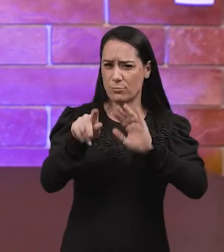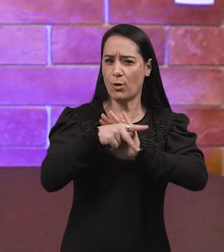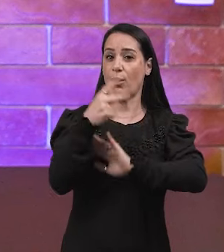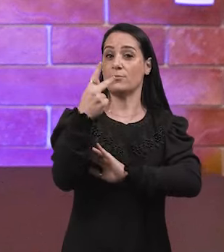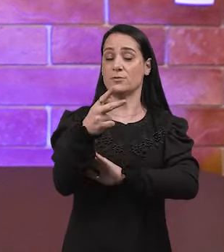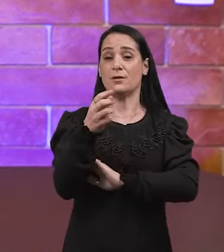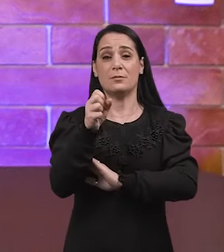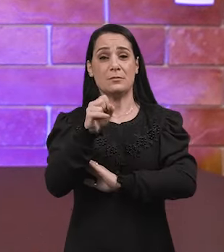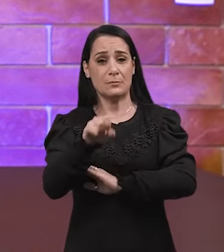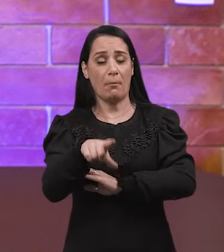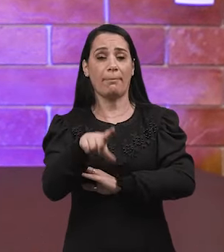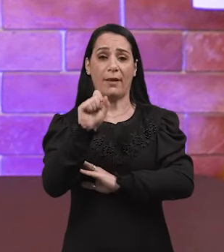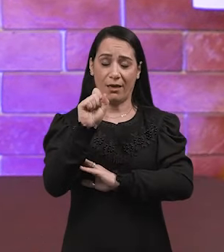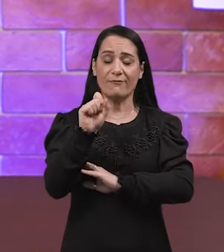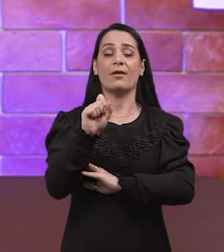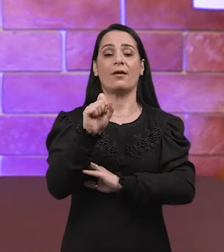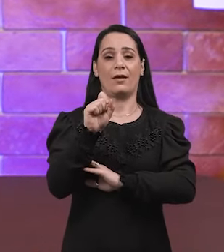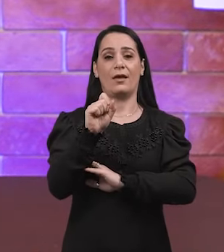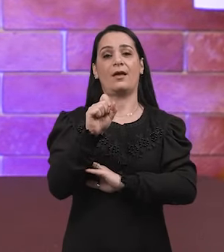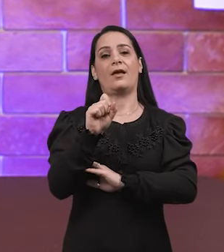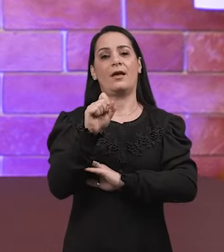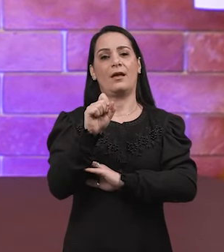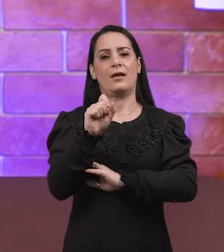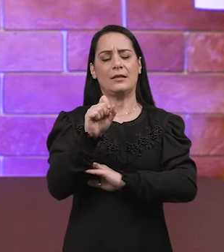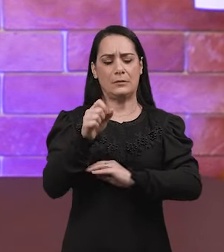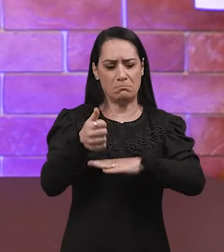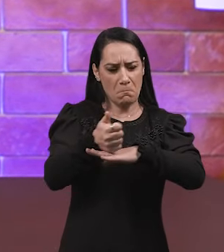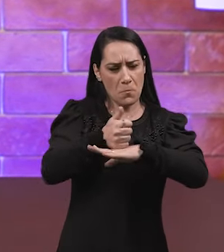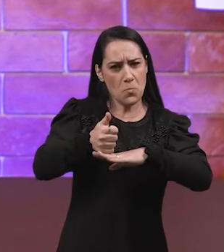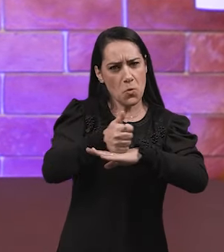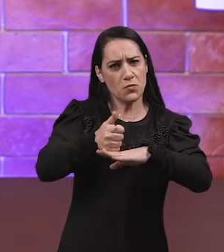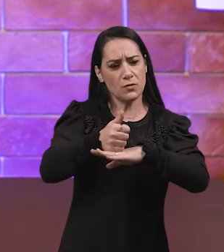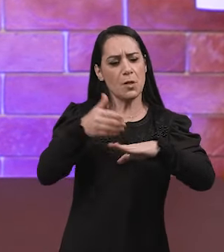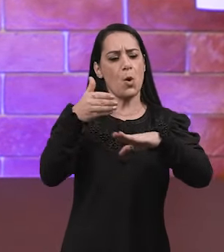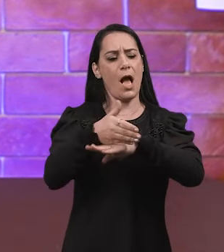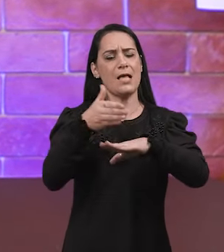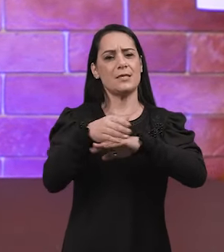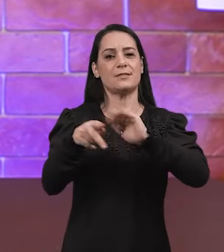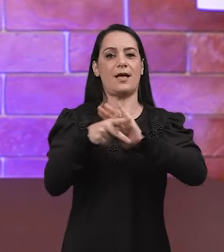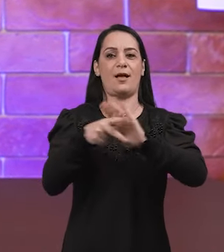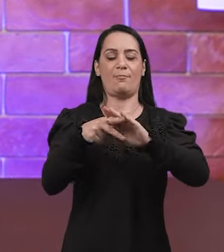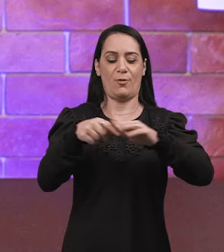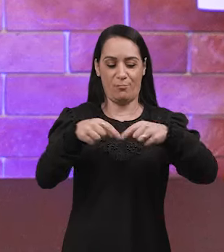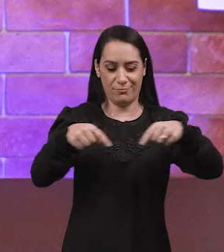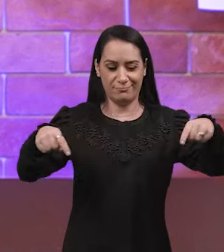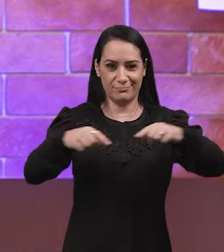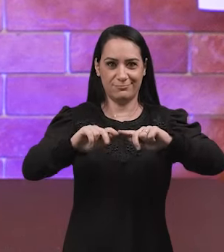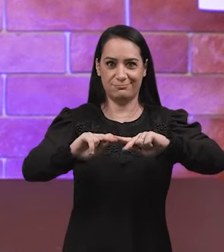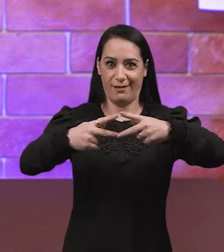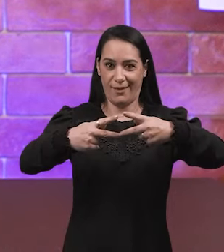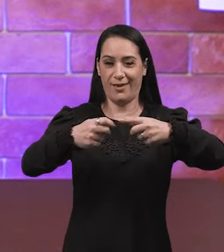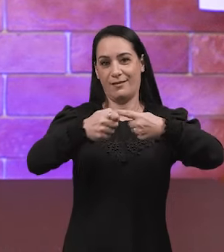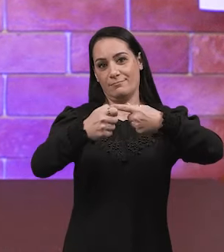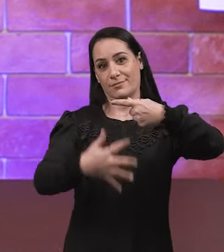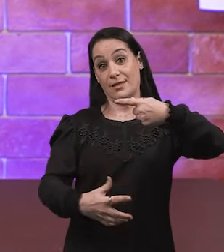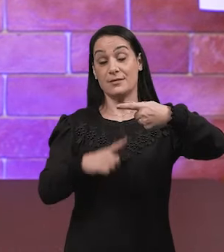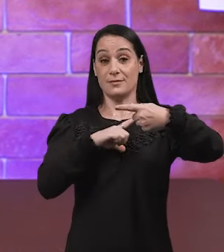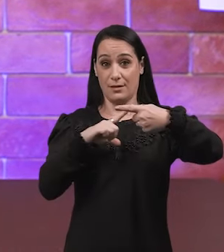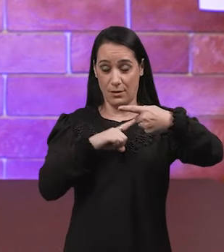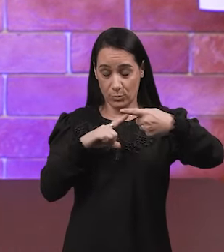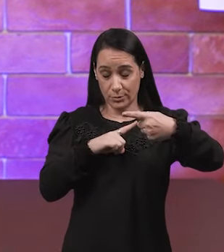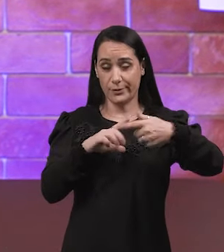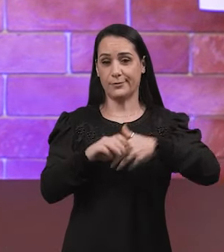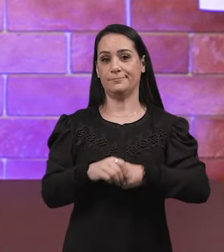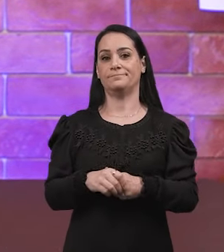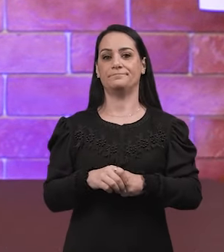cotação especial para vocês. E se preferir, você também pode acessar os nossos especialistas através do link que nós deixamos aqui também